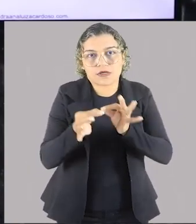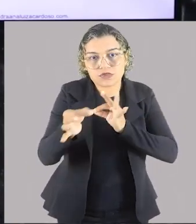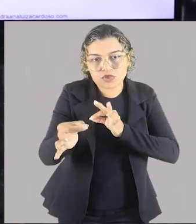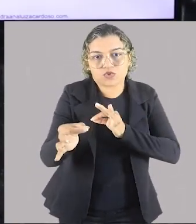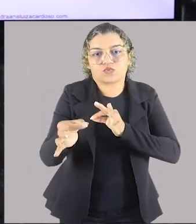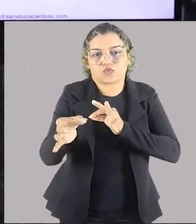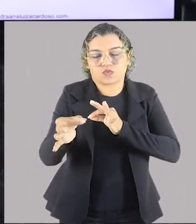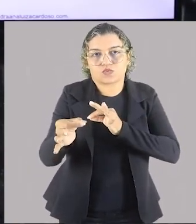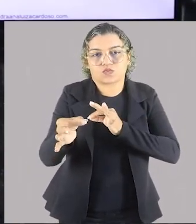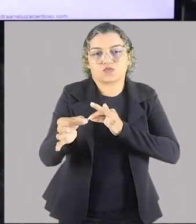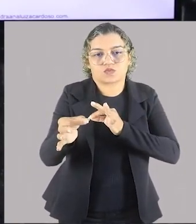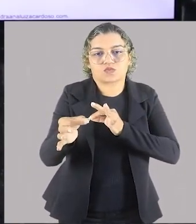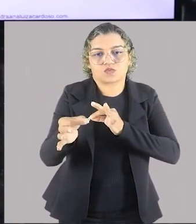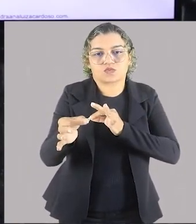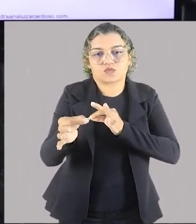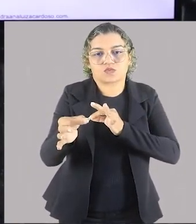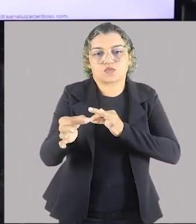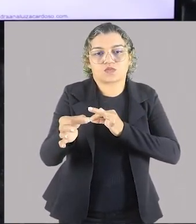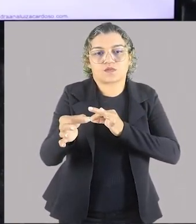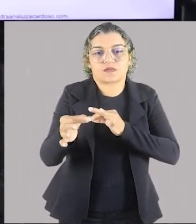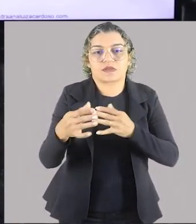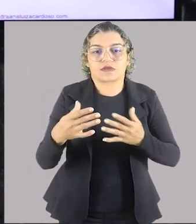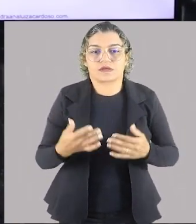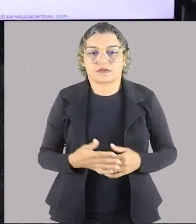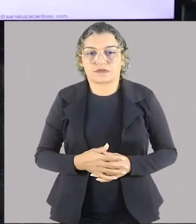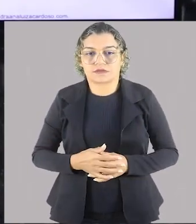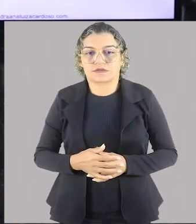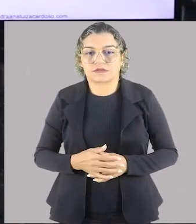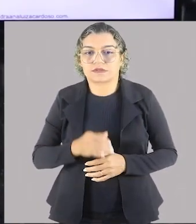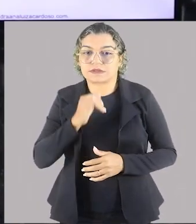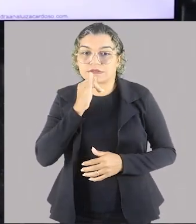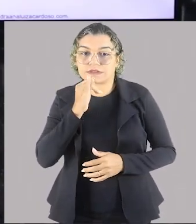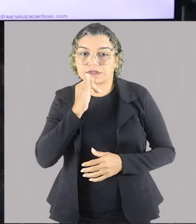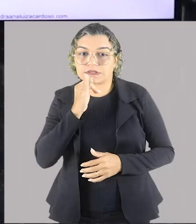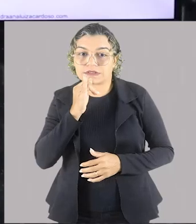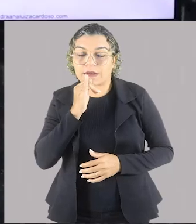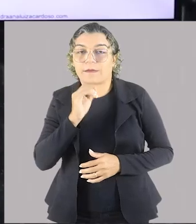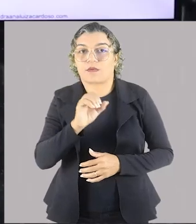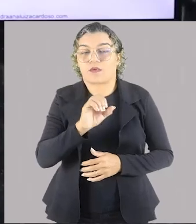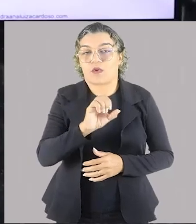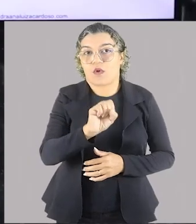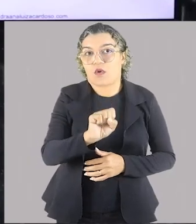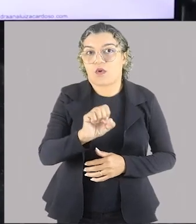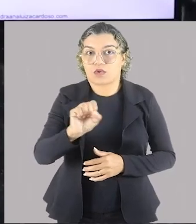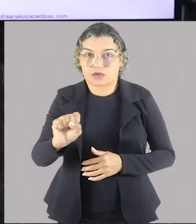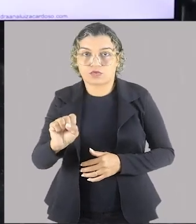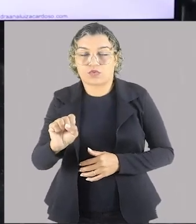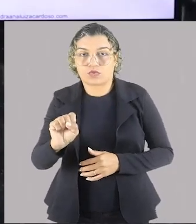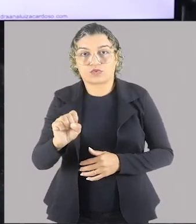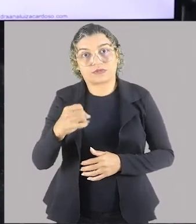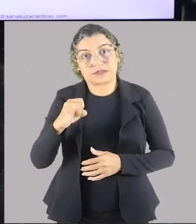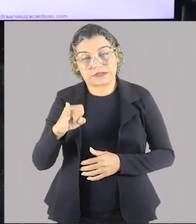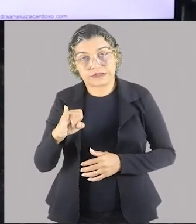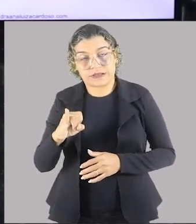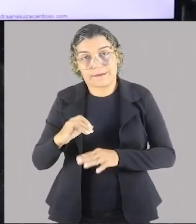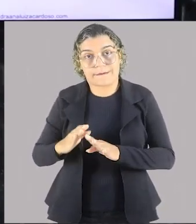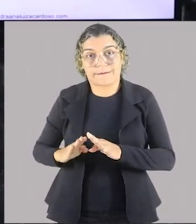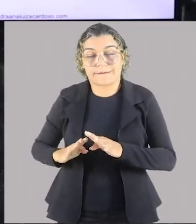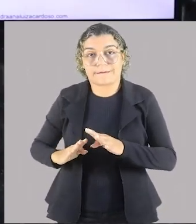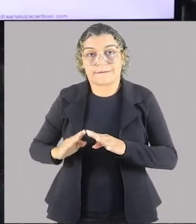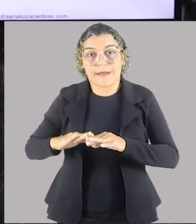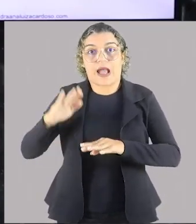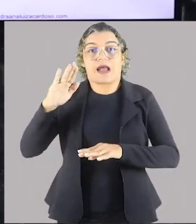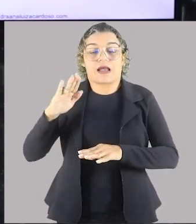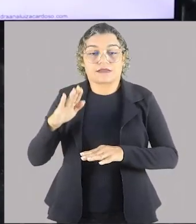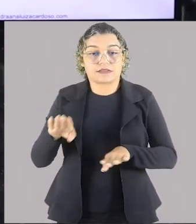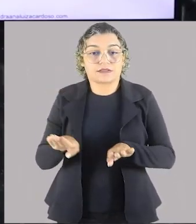88, está lá com 100. Então, ela está com obesidade abdominal, uma obesidade central. O